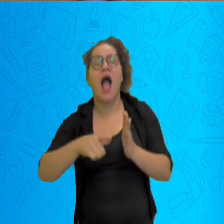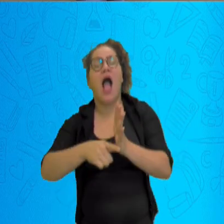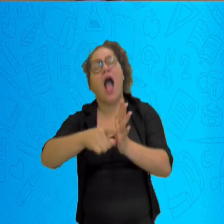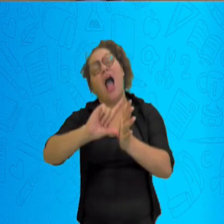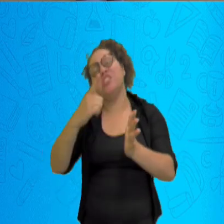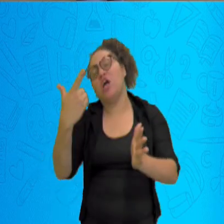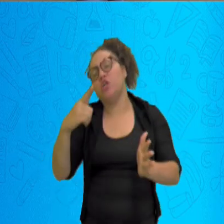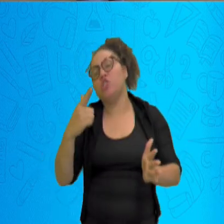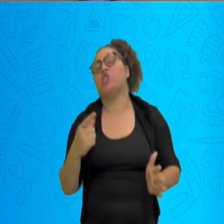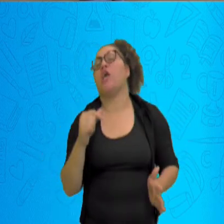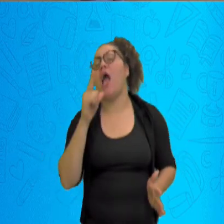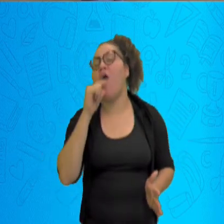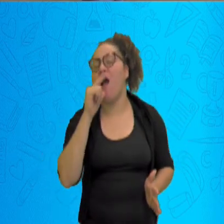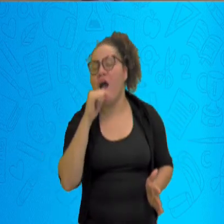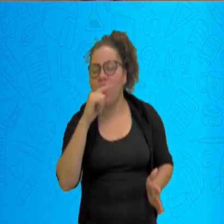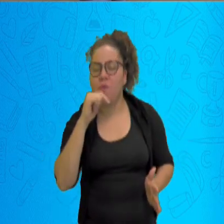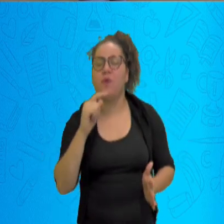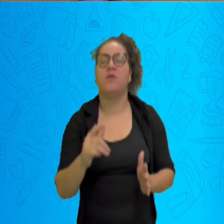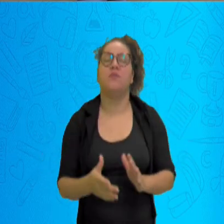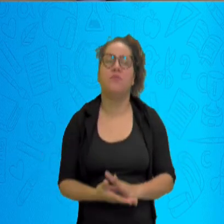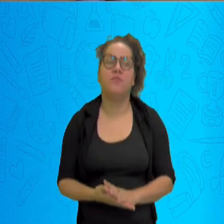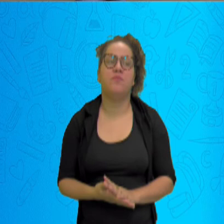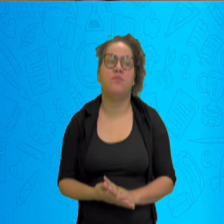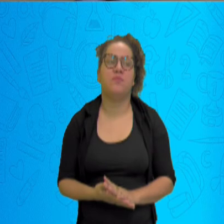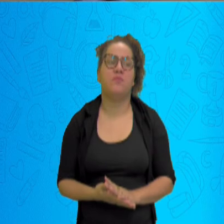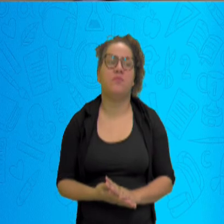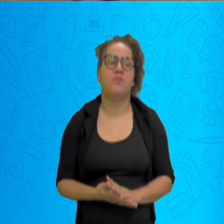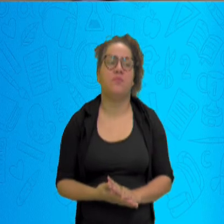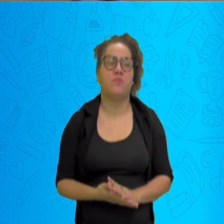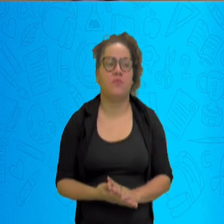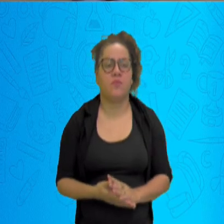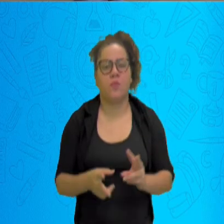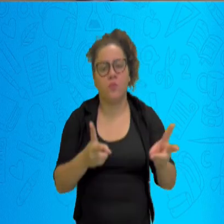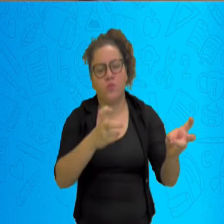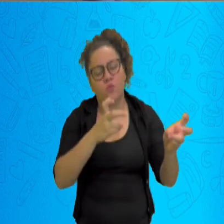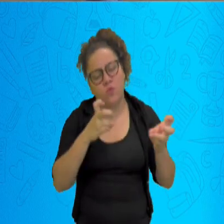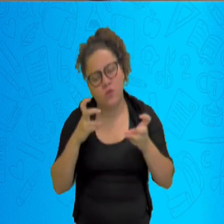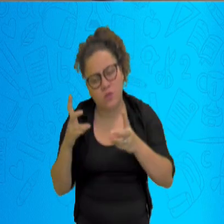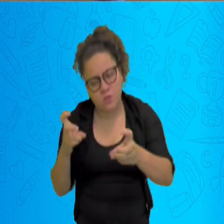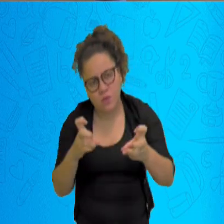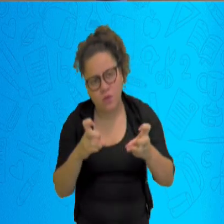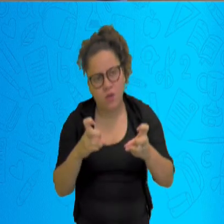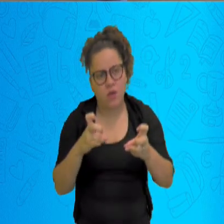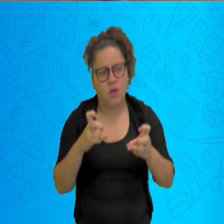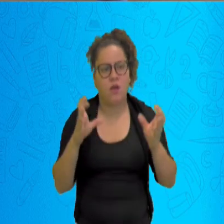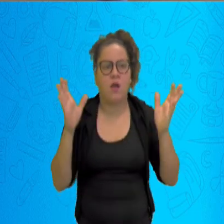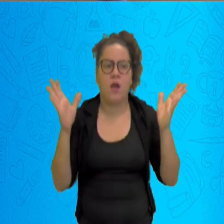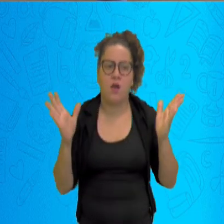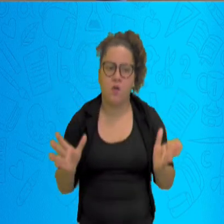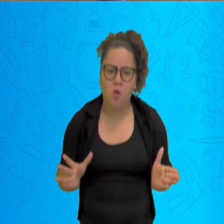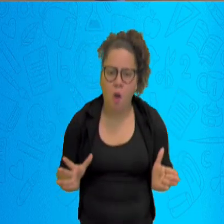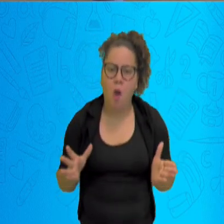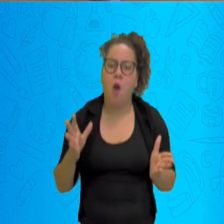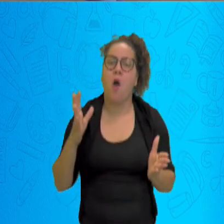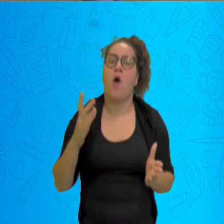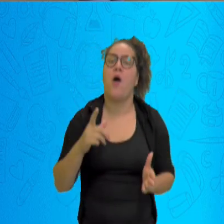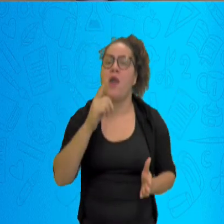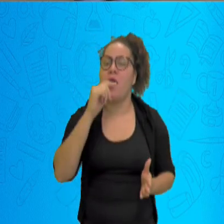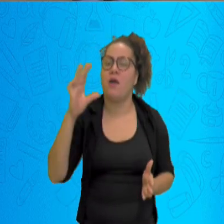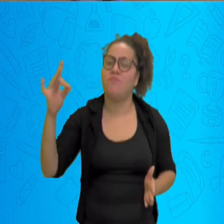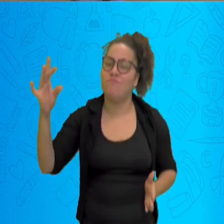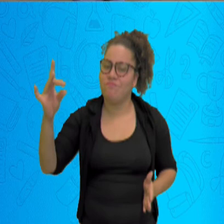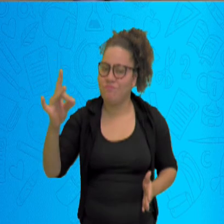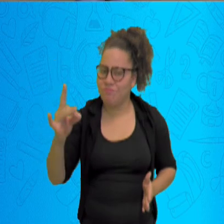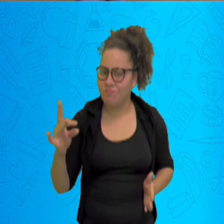no início da aula, que eu pedi para que você estivesse observando, a bandeja agora está ficando